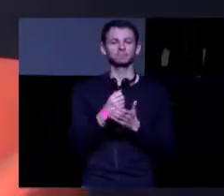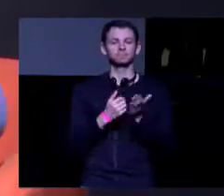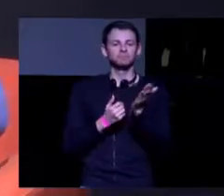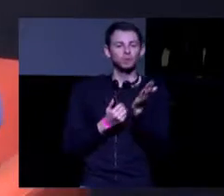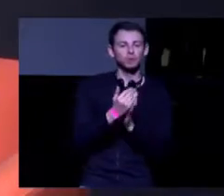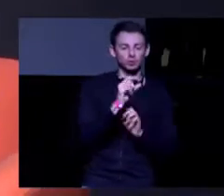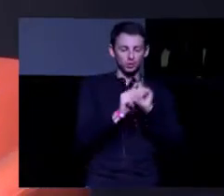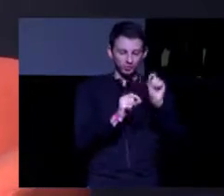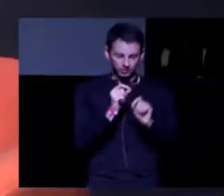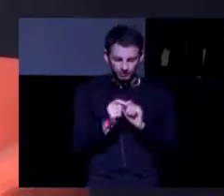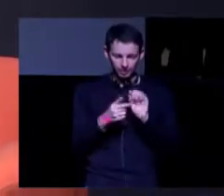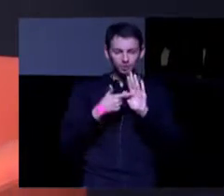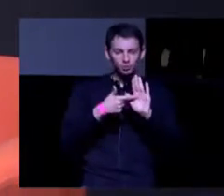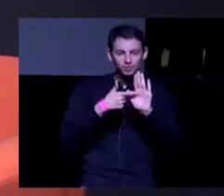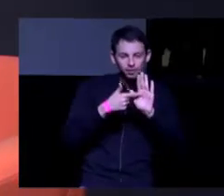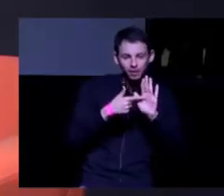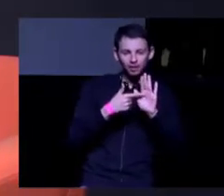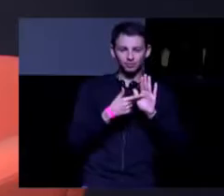falando sobre os números do Kickstarter.